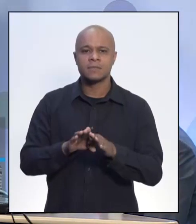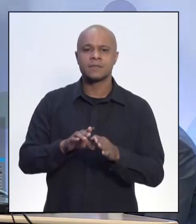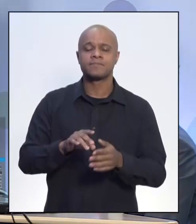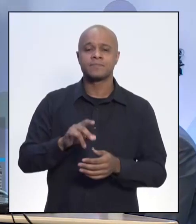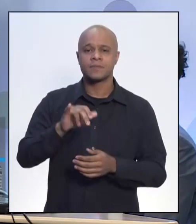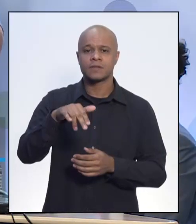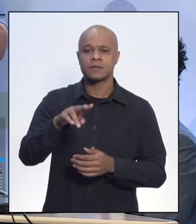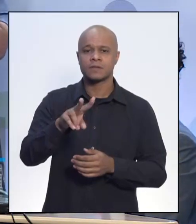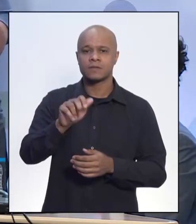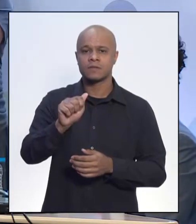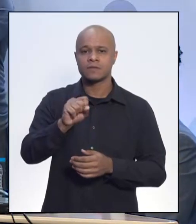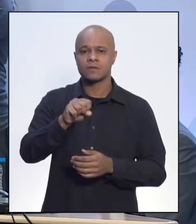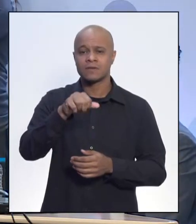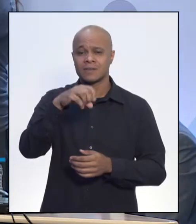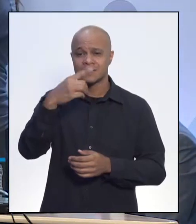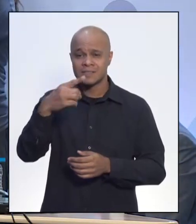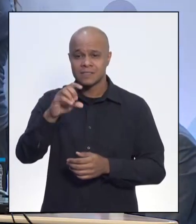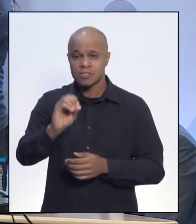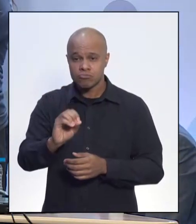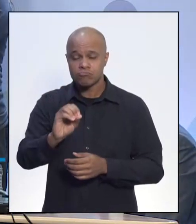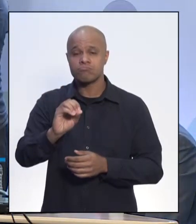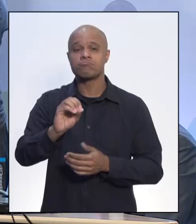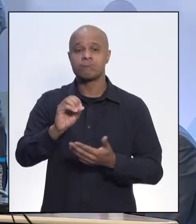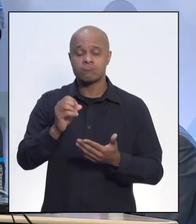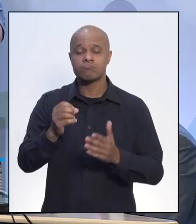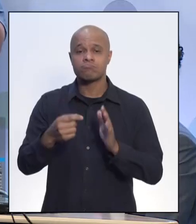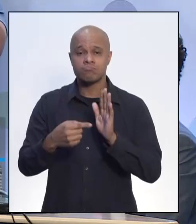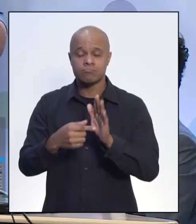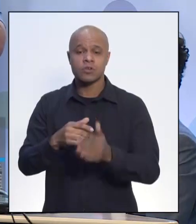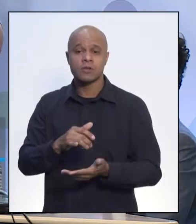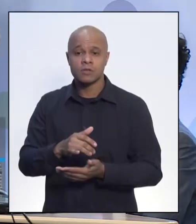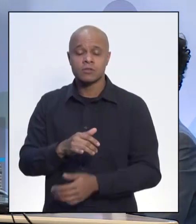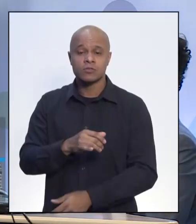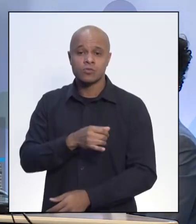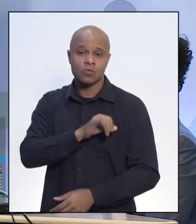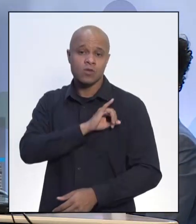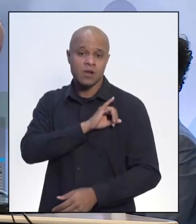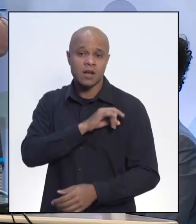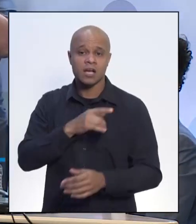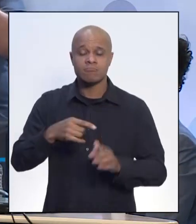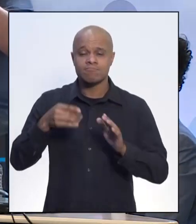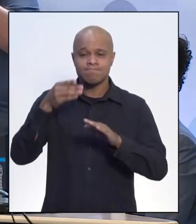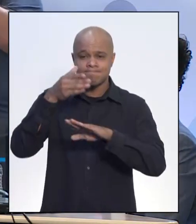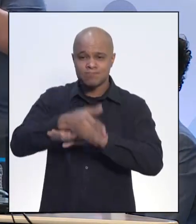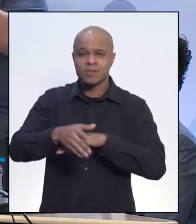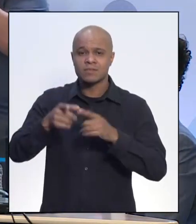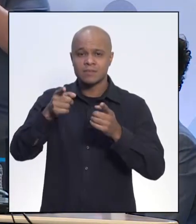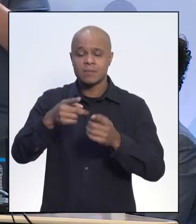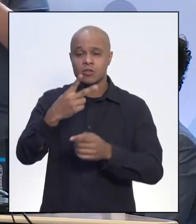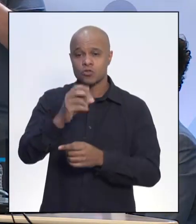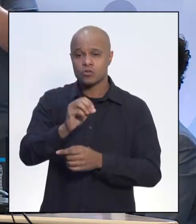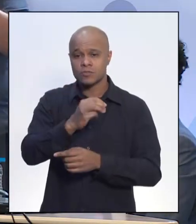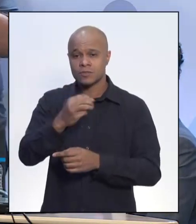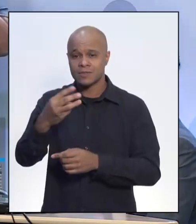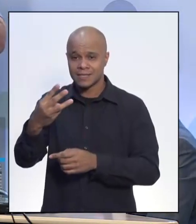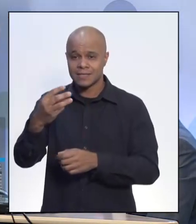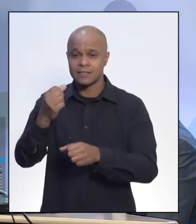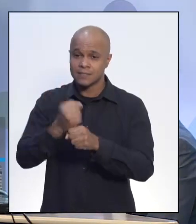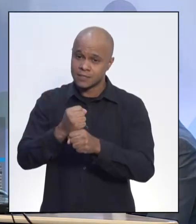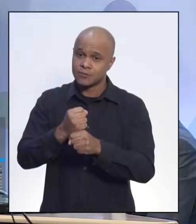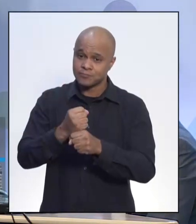do Iraque, né, outra resposta aí dos Estados Unidos para essa questão aí do Osama Bin Laden, mas aí numa